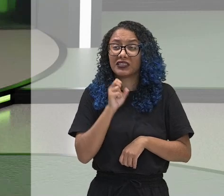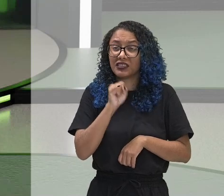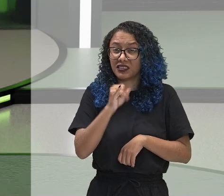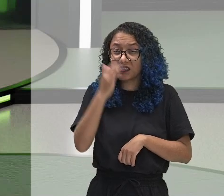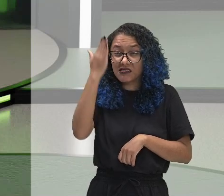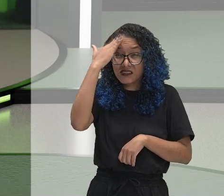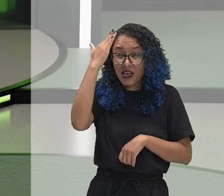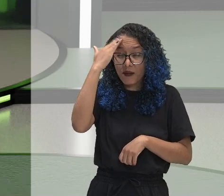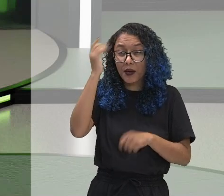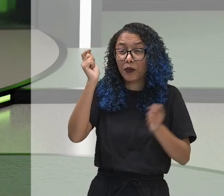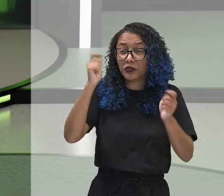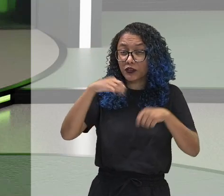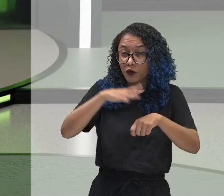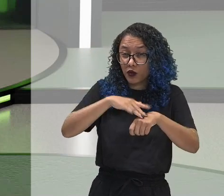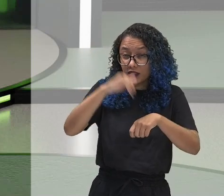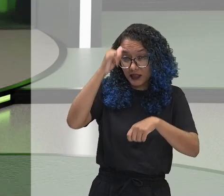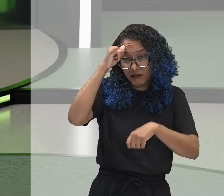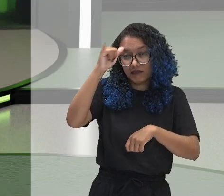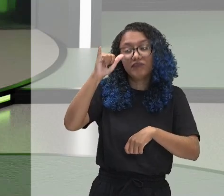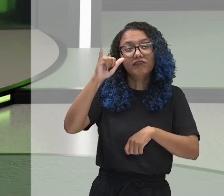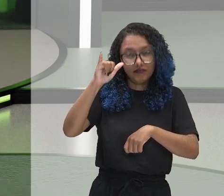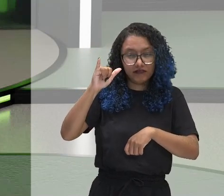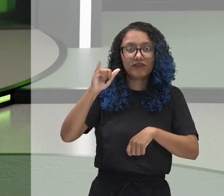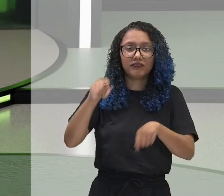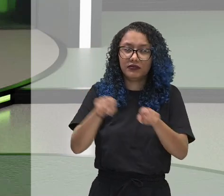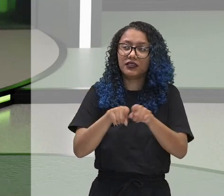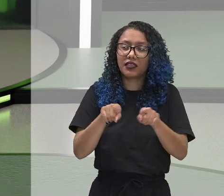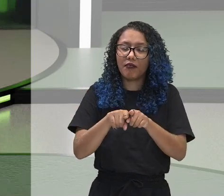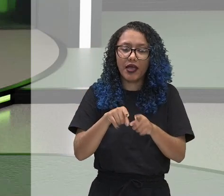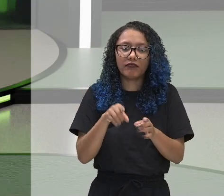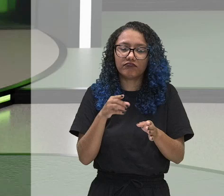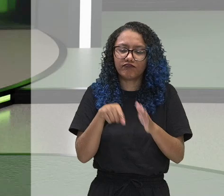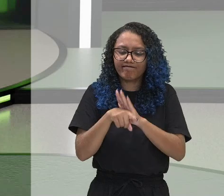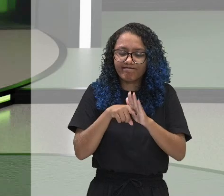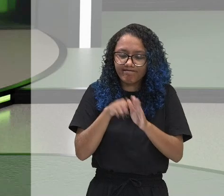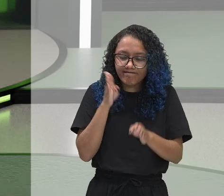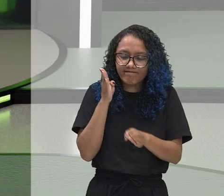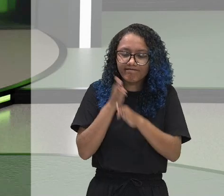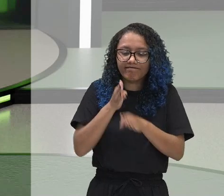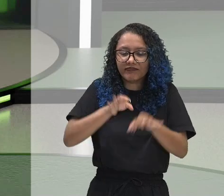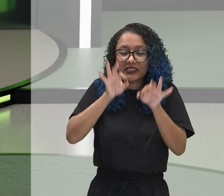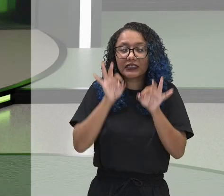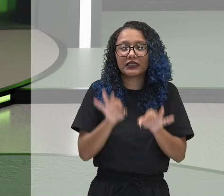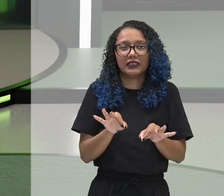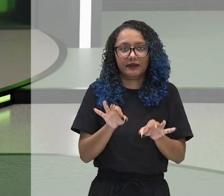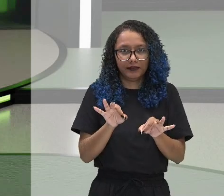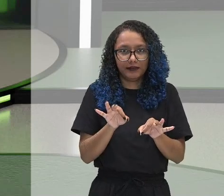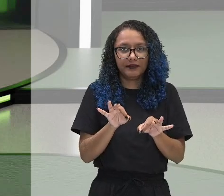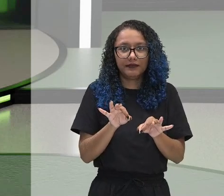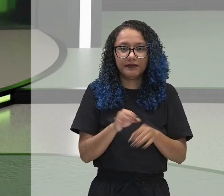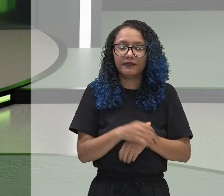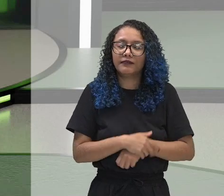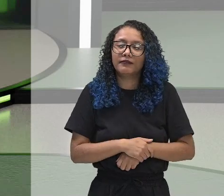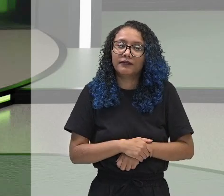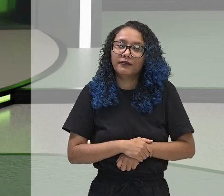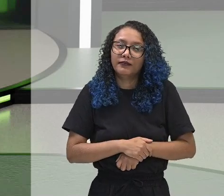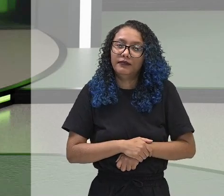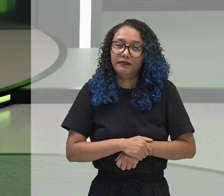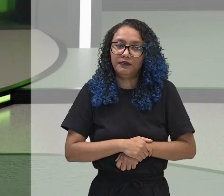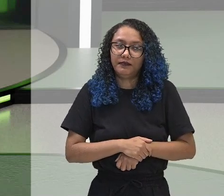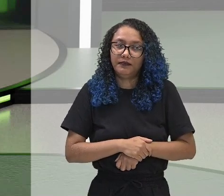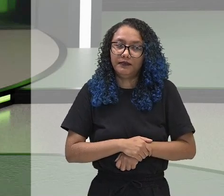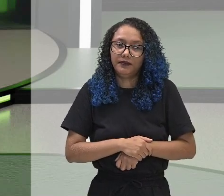prevenir doenças e obter um diagnóstico preciso. Então, é necessário, quando